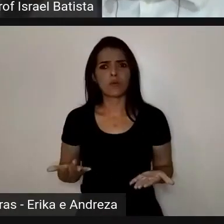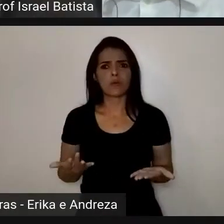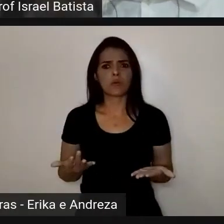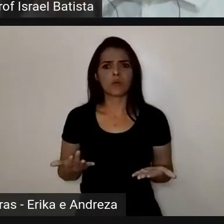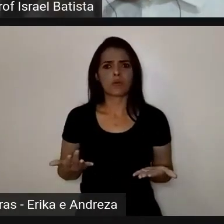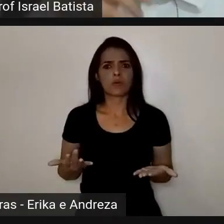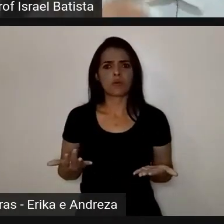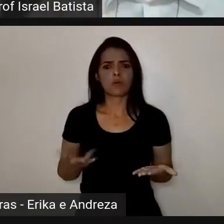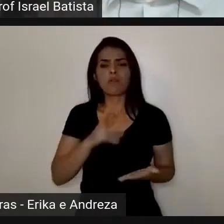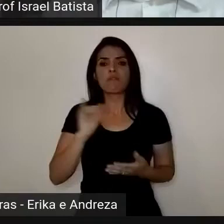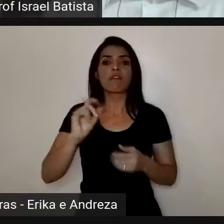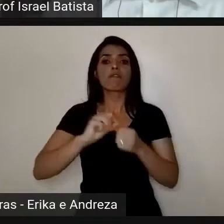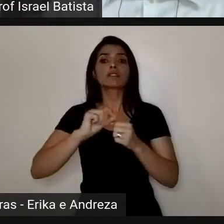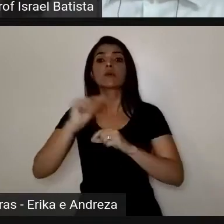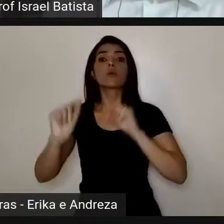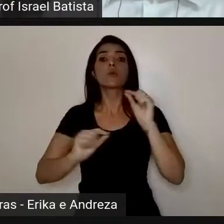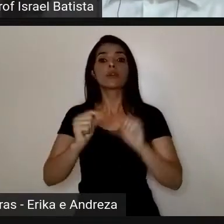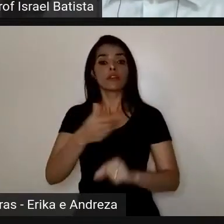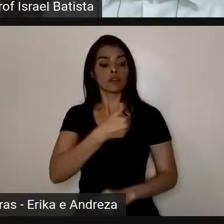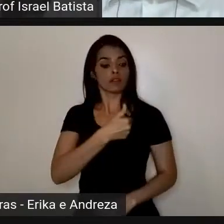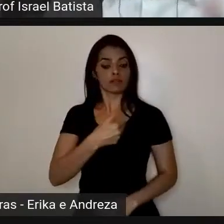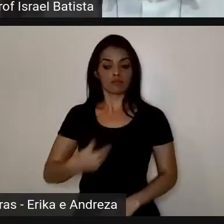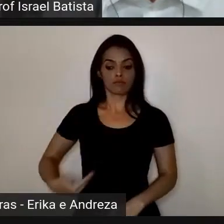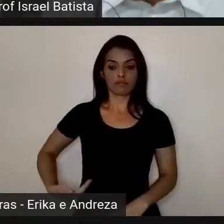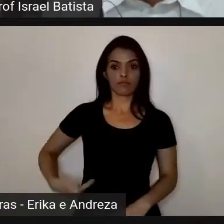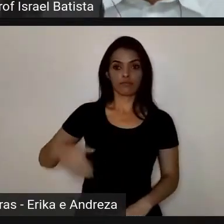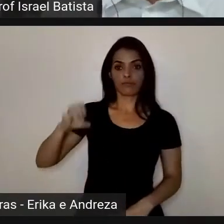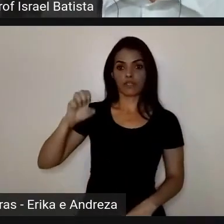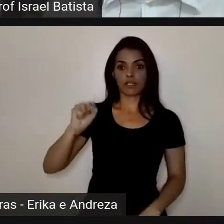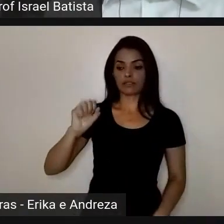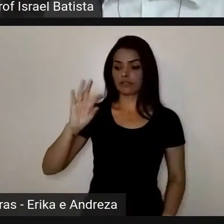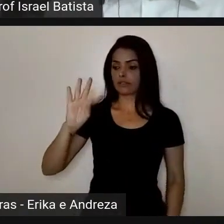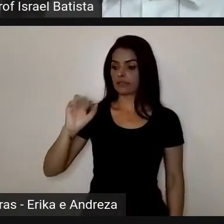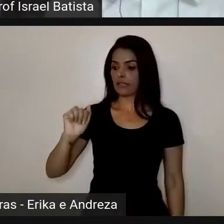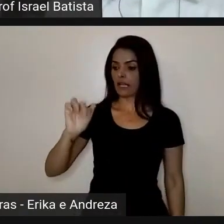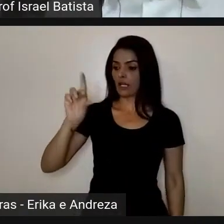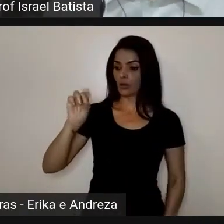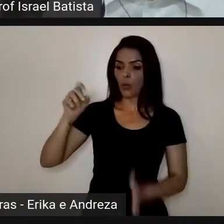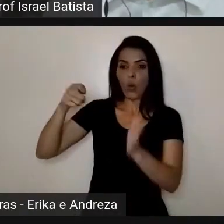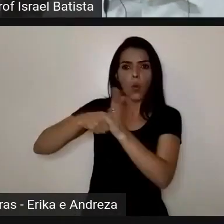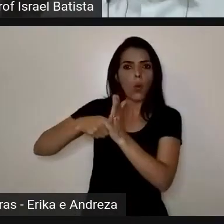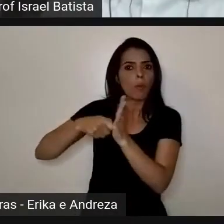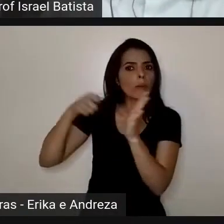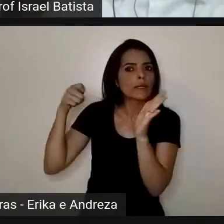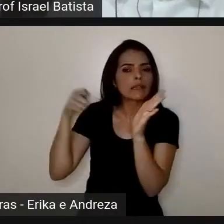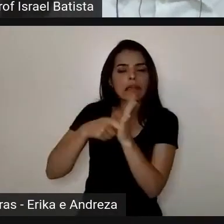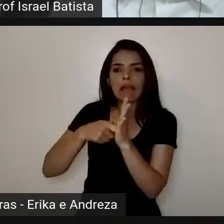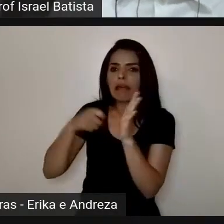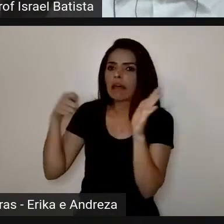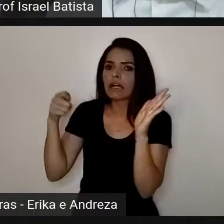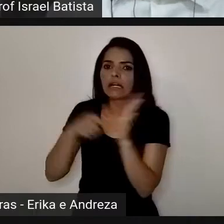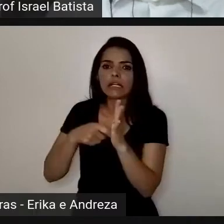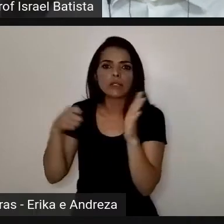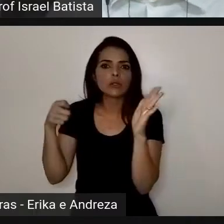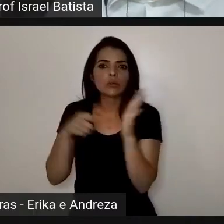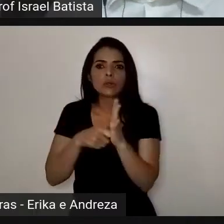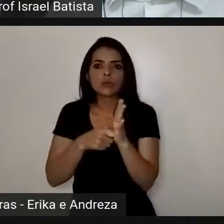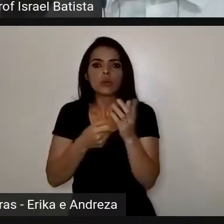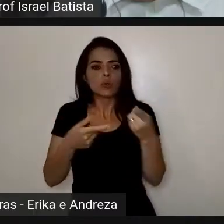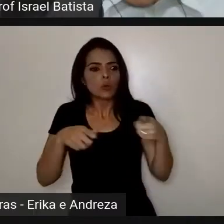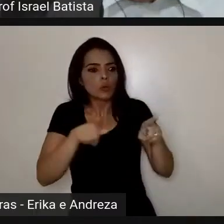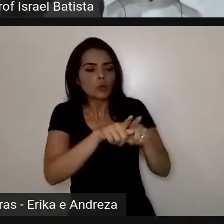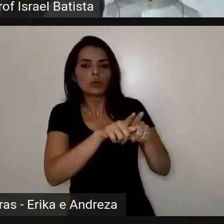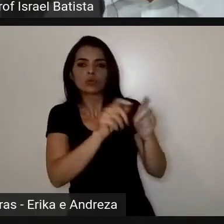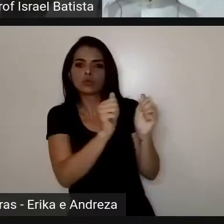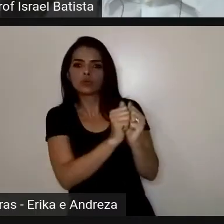Fazer com que o Estado, por regra, atue em complementação à iniciativa